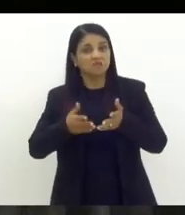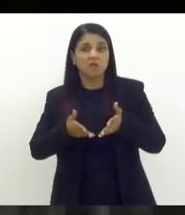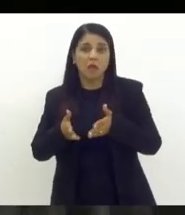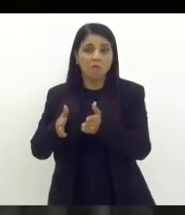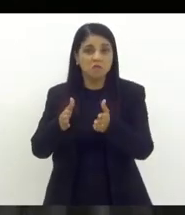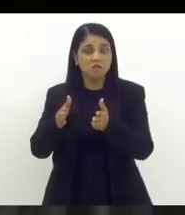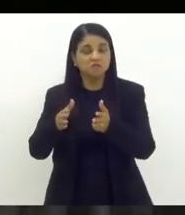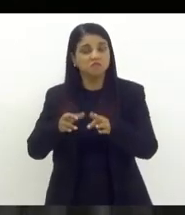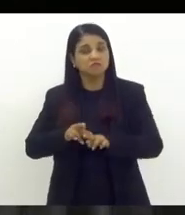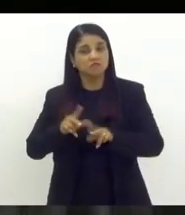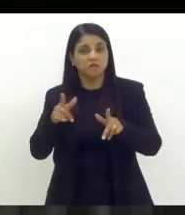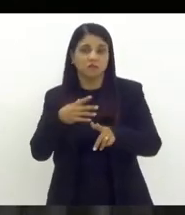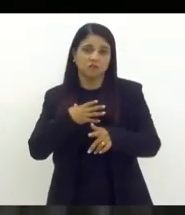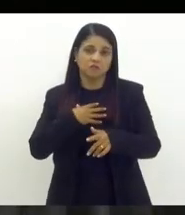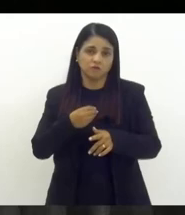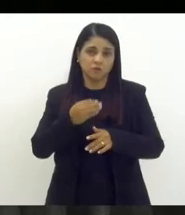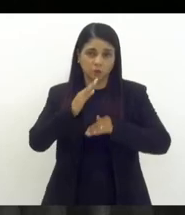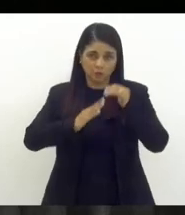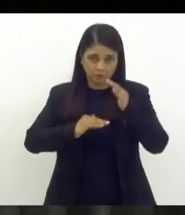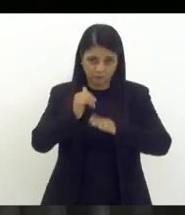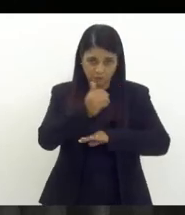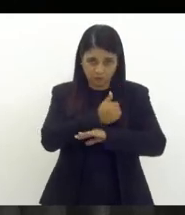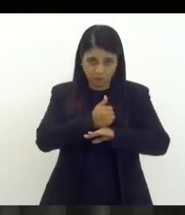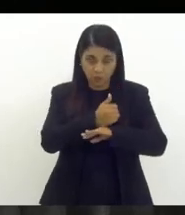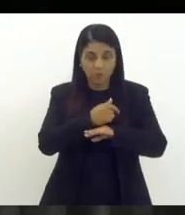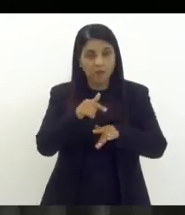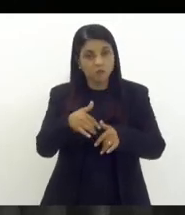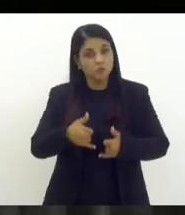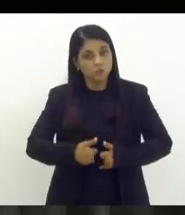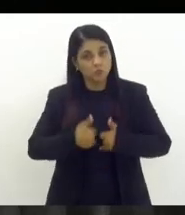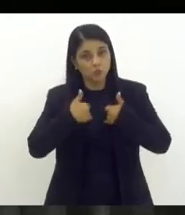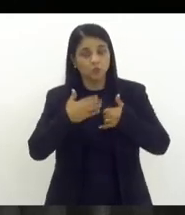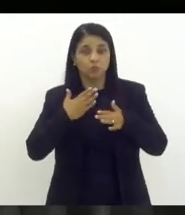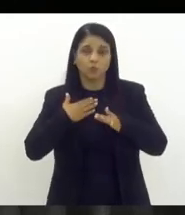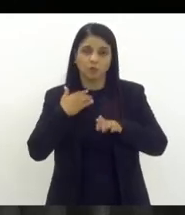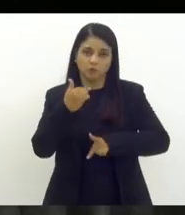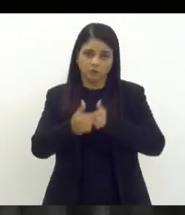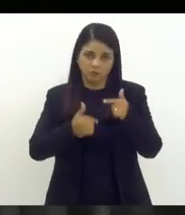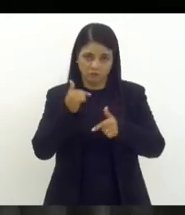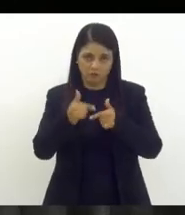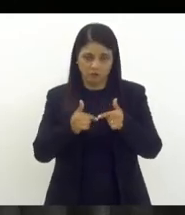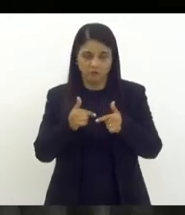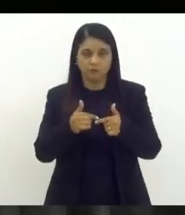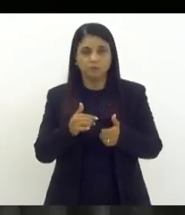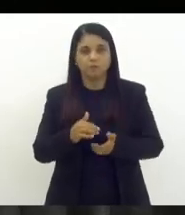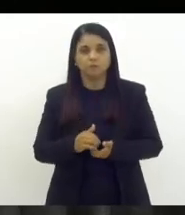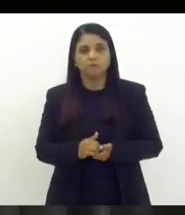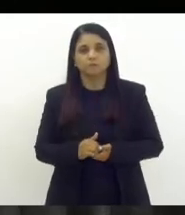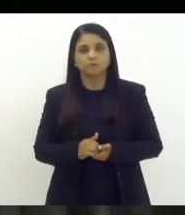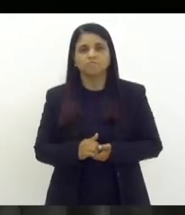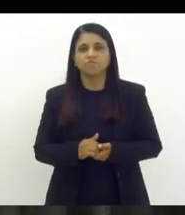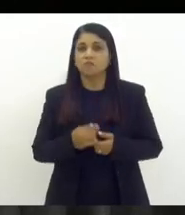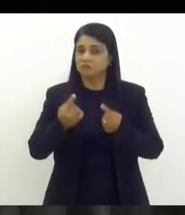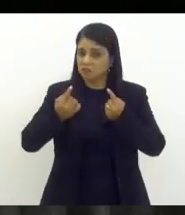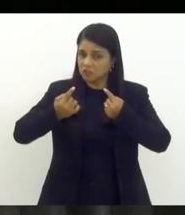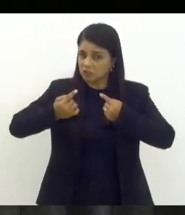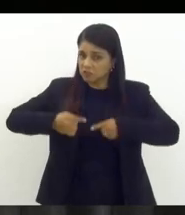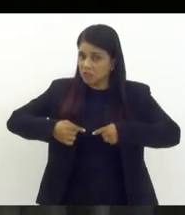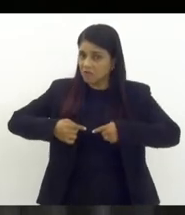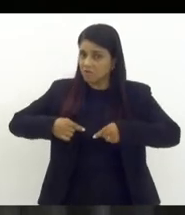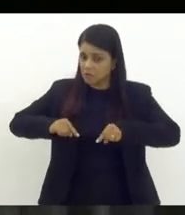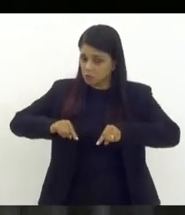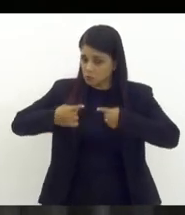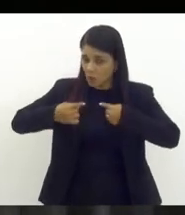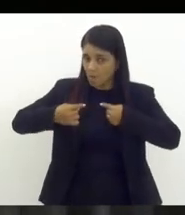orgulho do do que é o trabalho eh foram muitos desafios né o